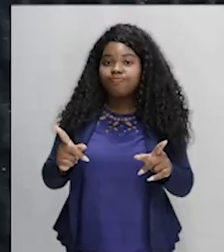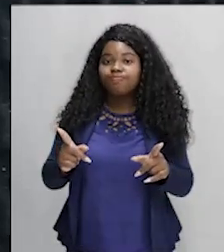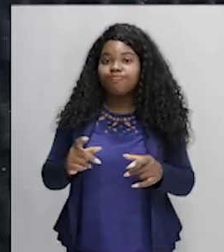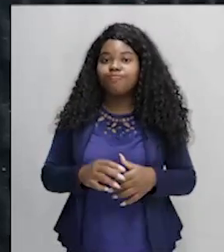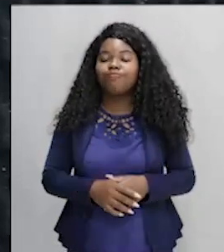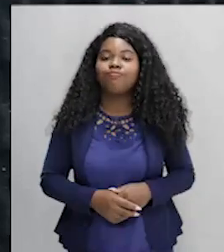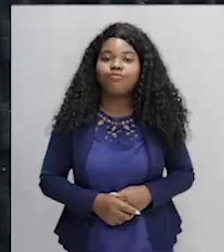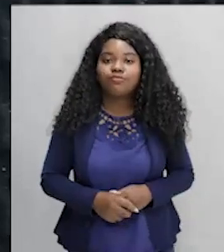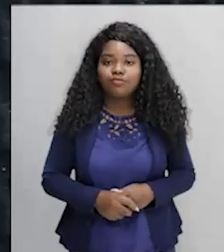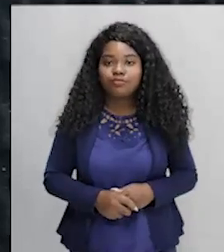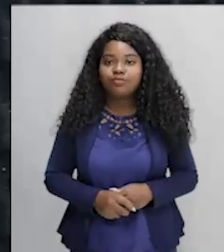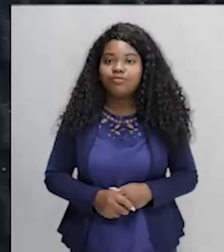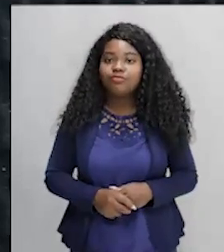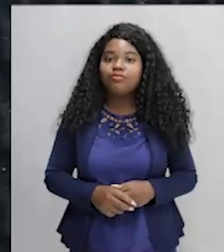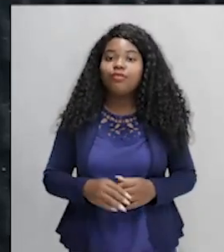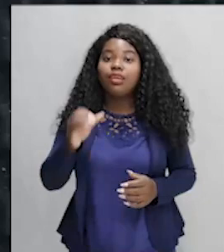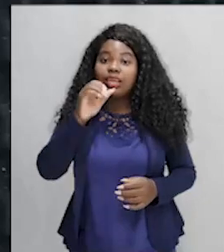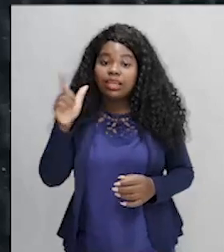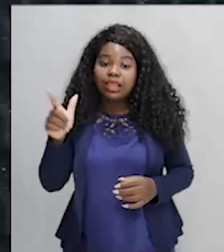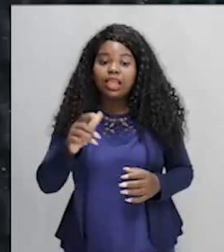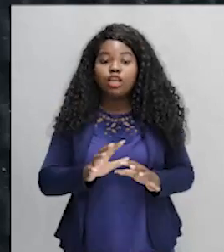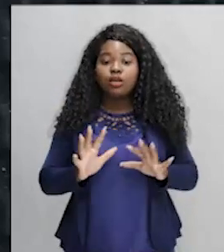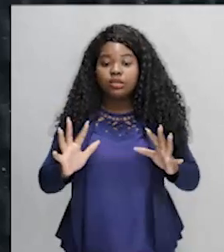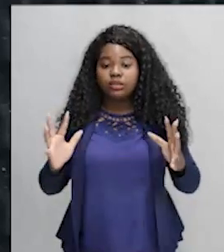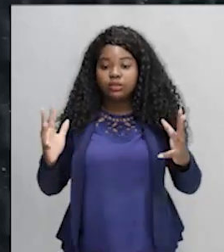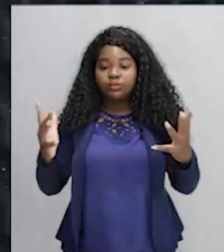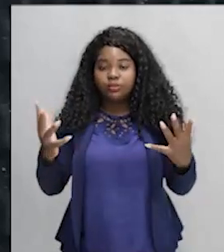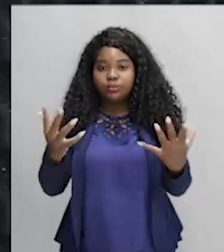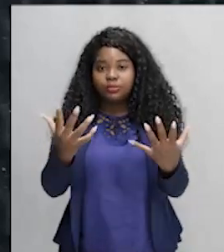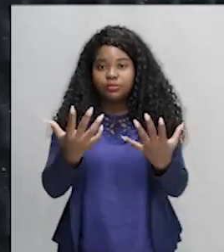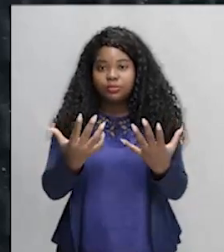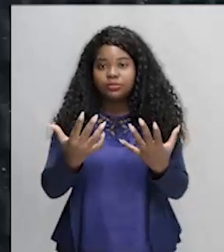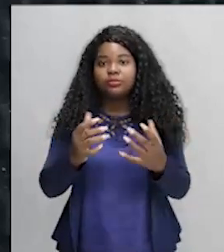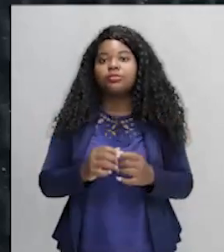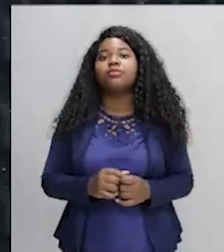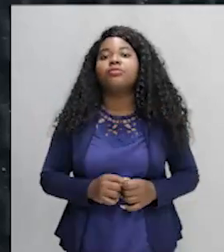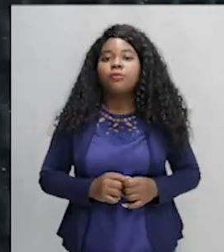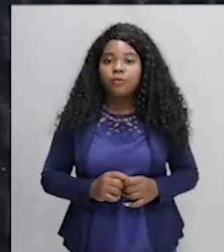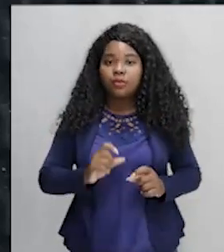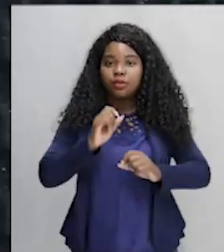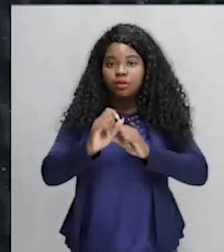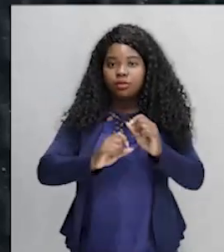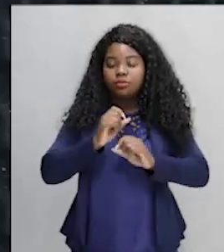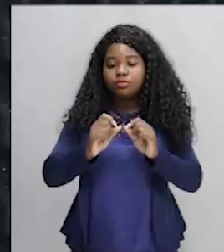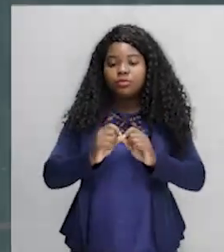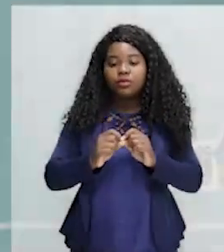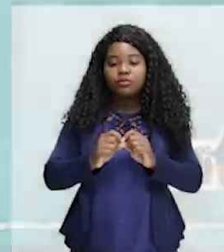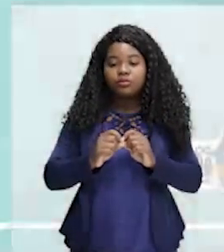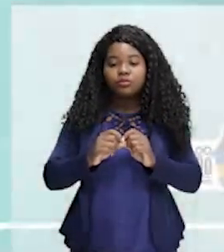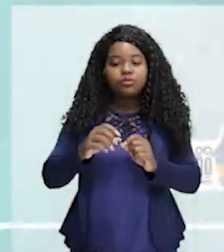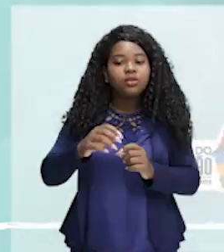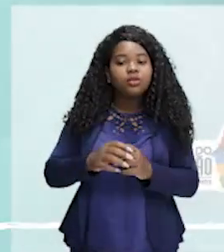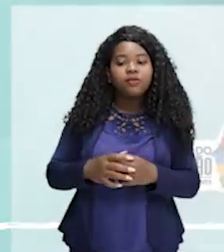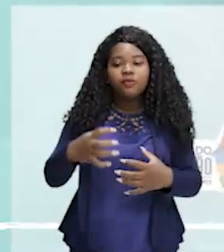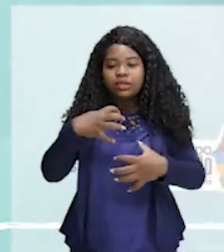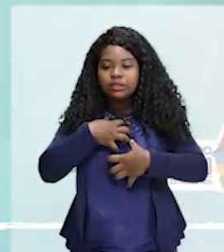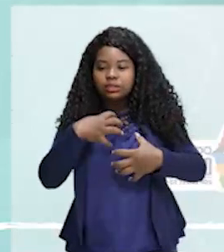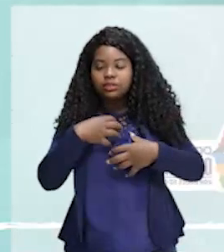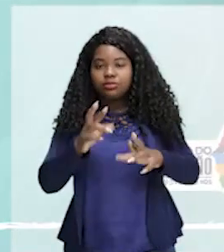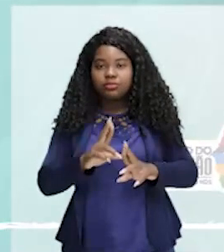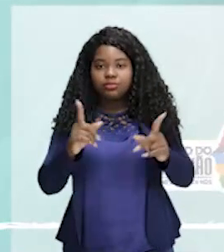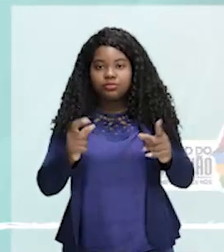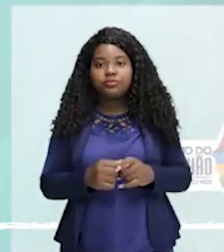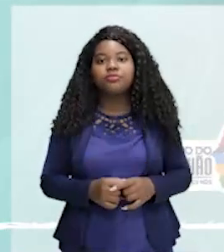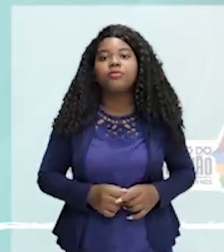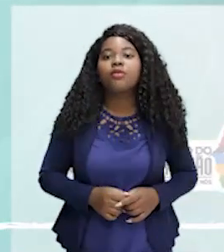mesma situação e, obviamente, essa plateia, quem vai ouvir isso, vai ouvir de uma maneira diferenciada. Então, vamos começar nesse